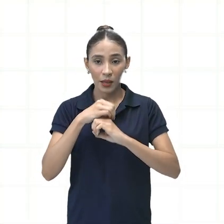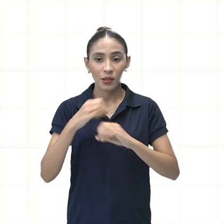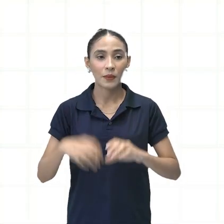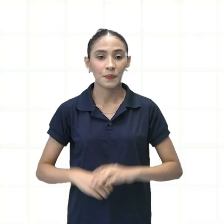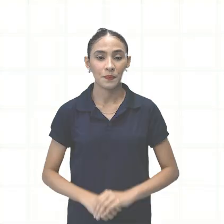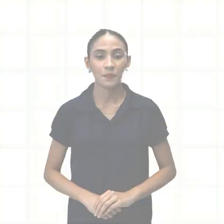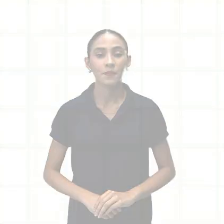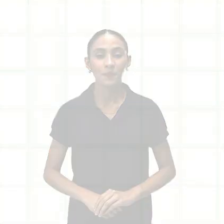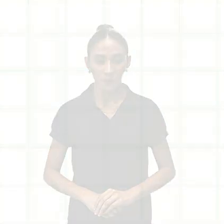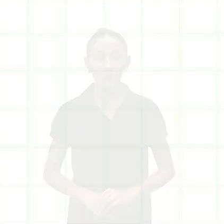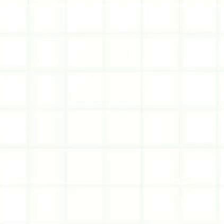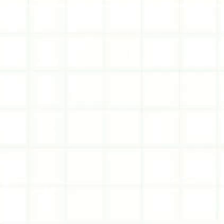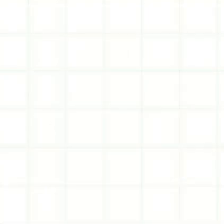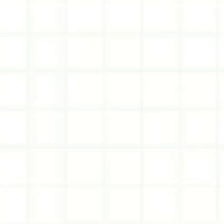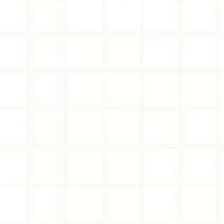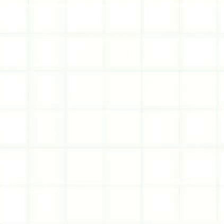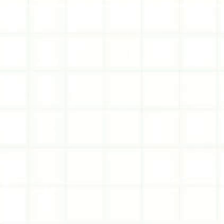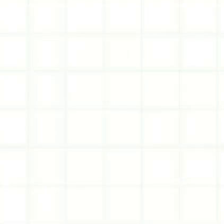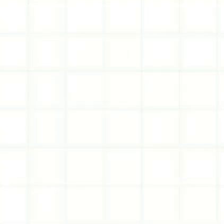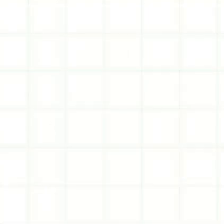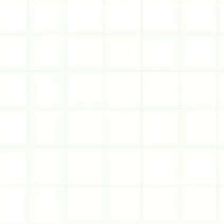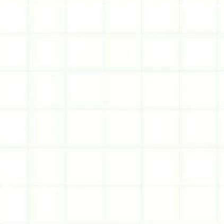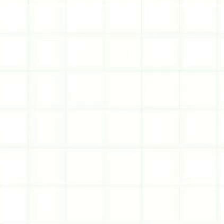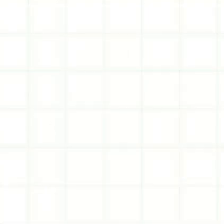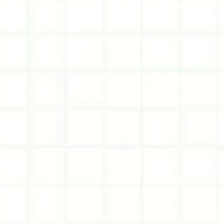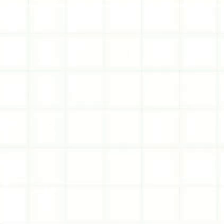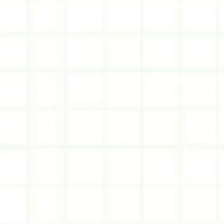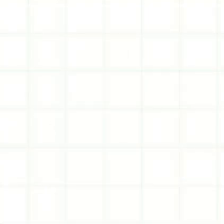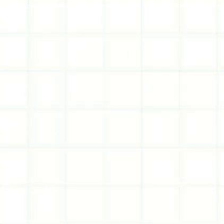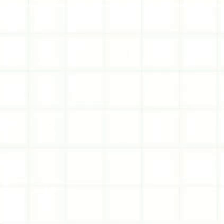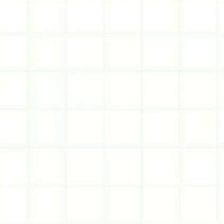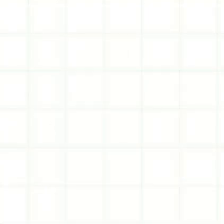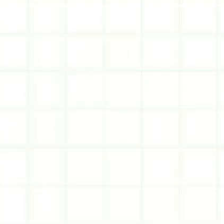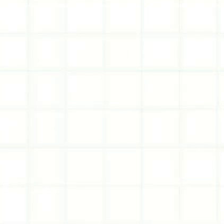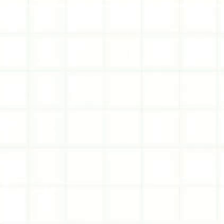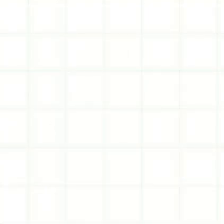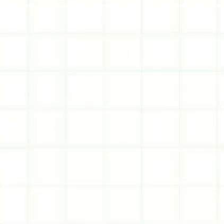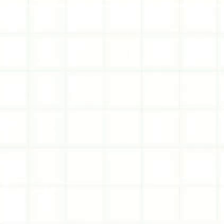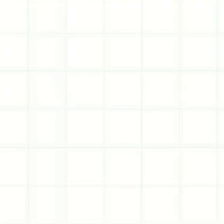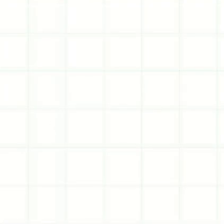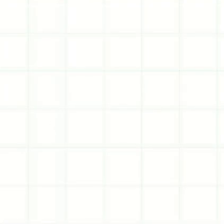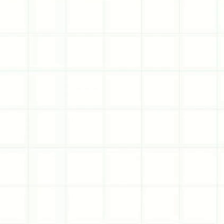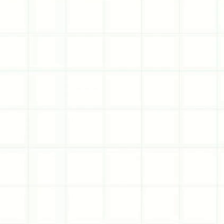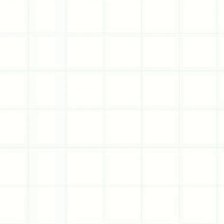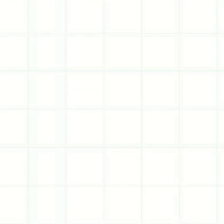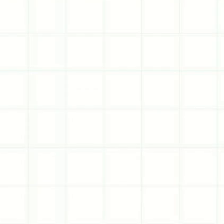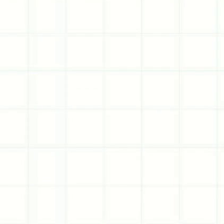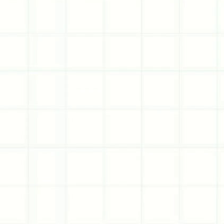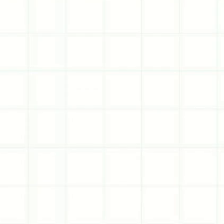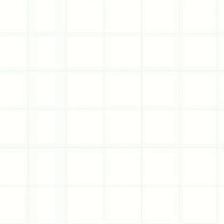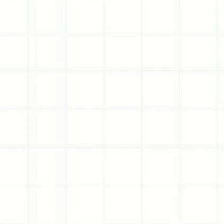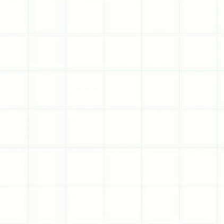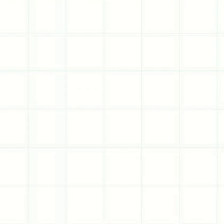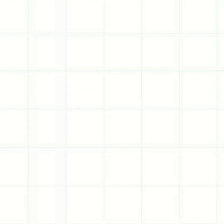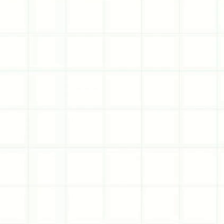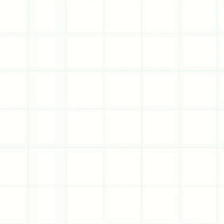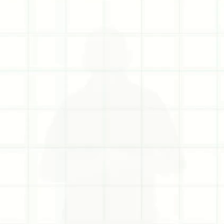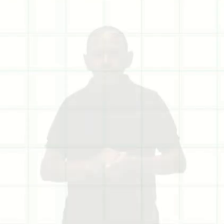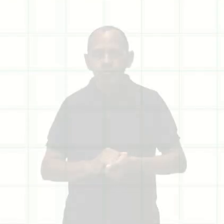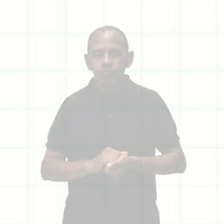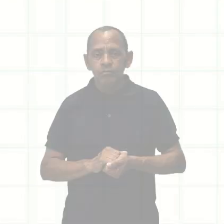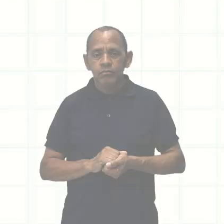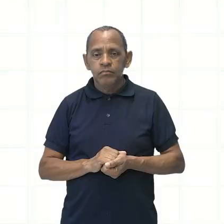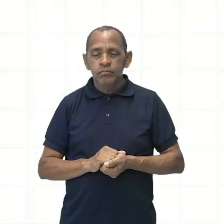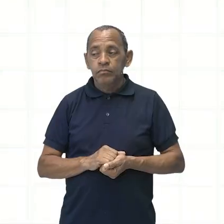podem representar multiplicando por 1 ou, às vezes, nem colocá-lo, já que é 1. Então, calculando 1 vezes